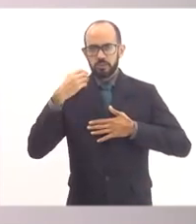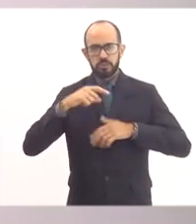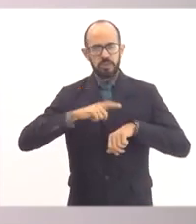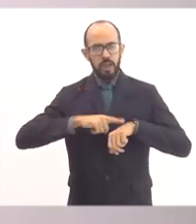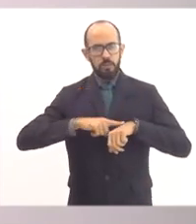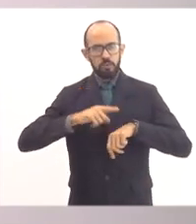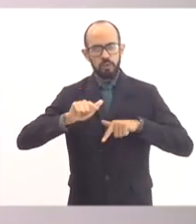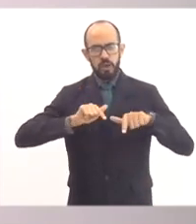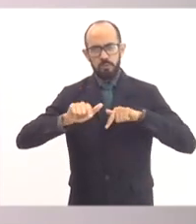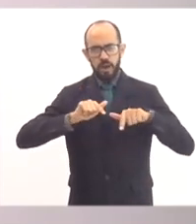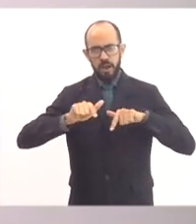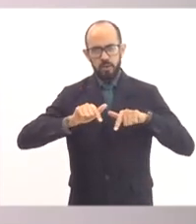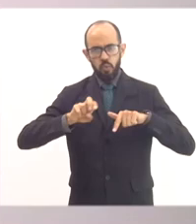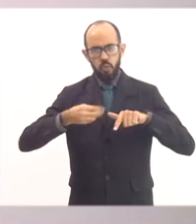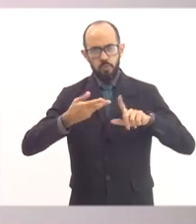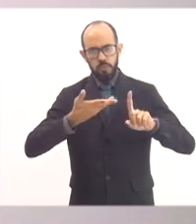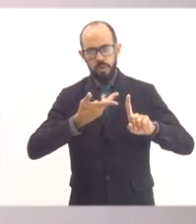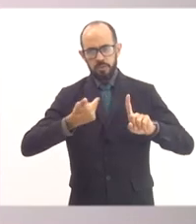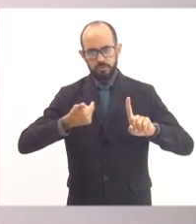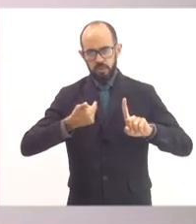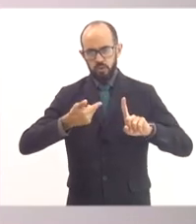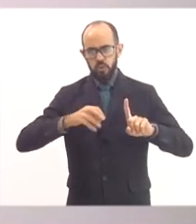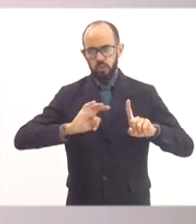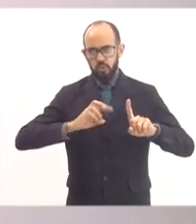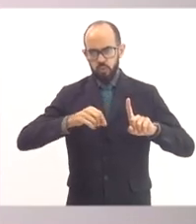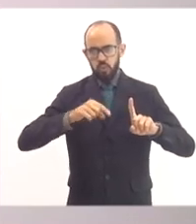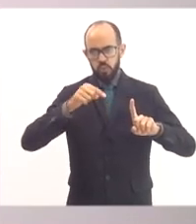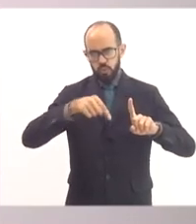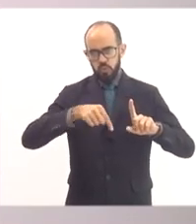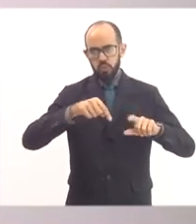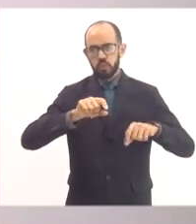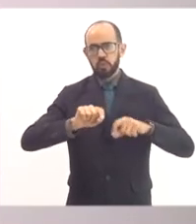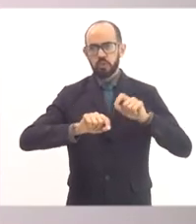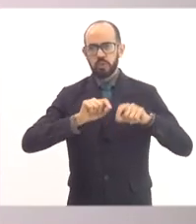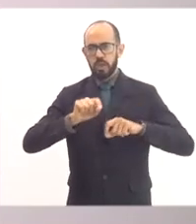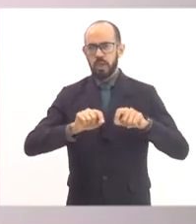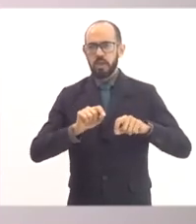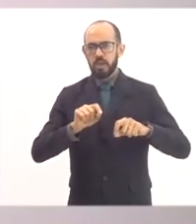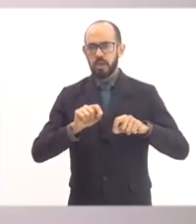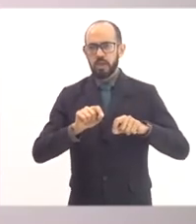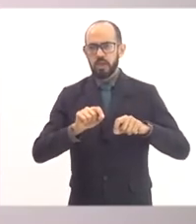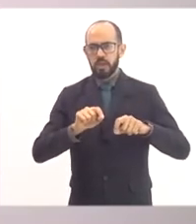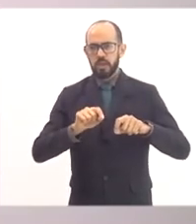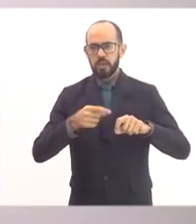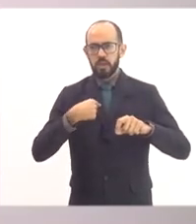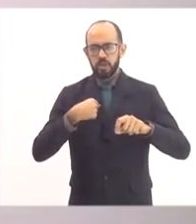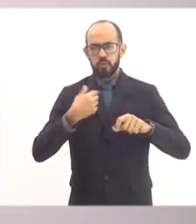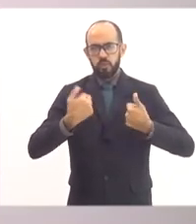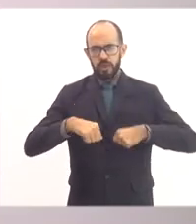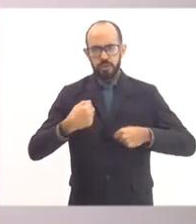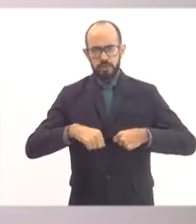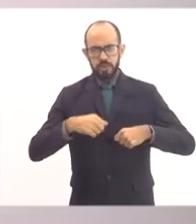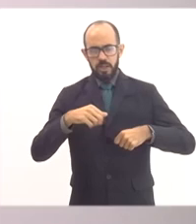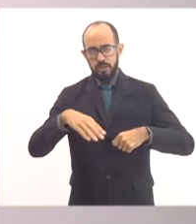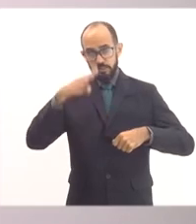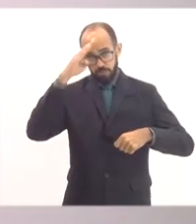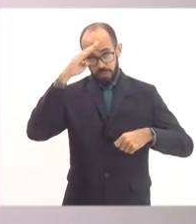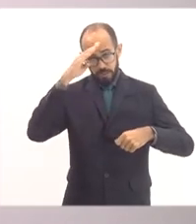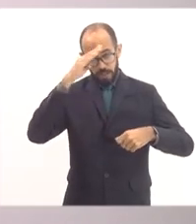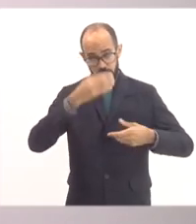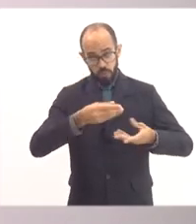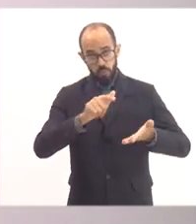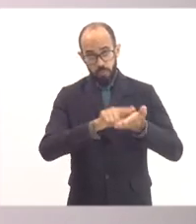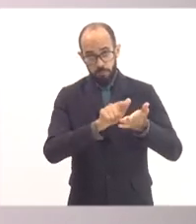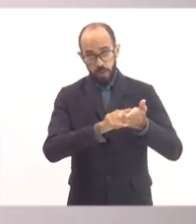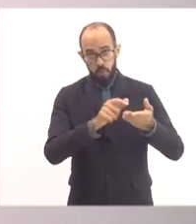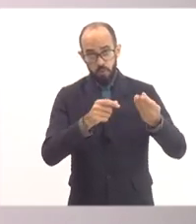de vagas por merecimento. E tudo isso está, eu estou até aqui com o pleito desse militar, e nós estamos trabalhando, sim,